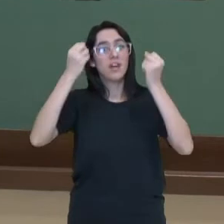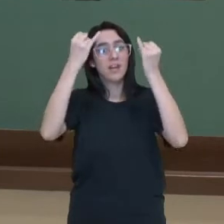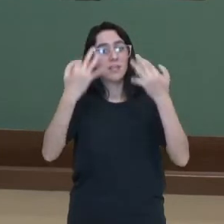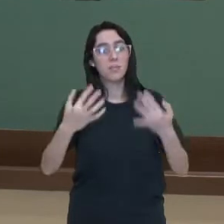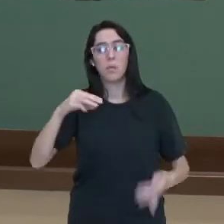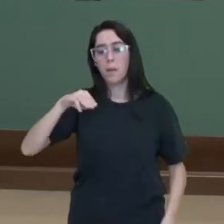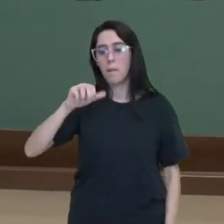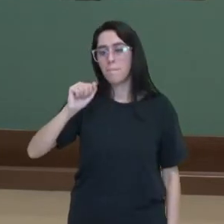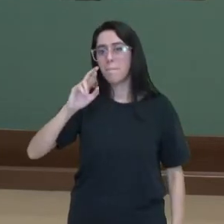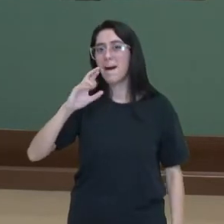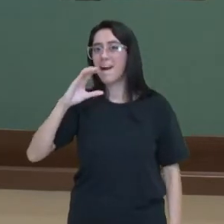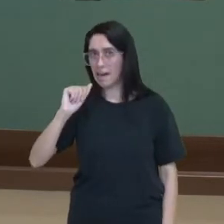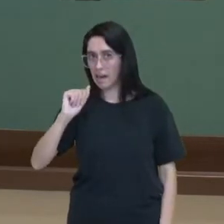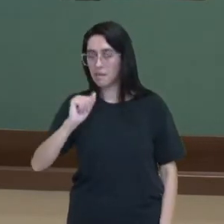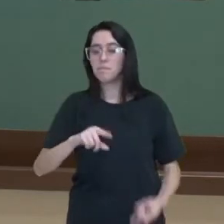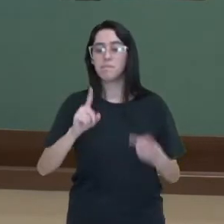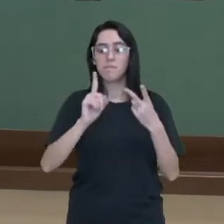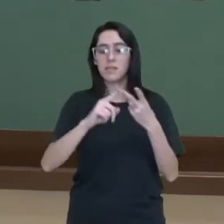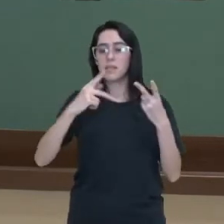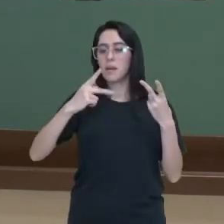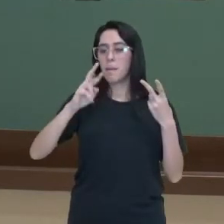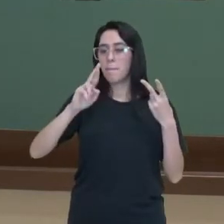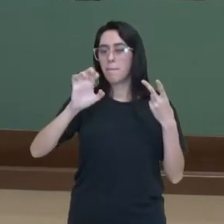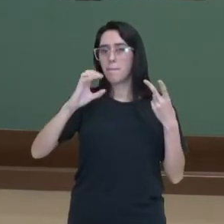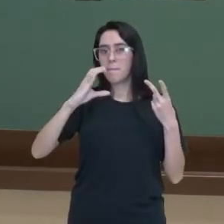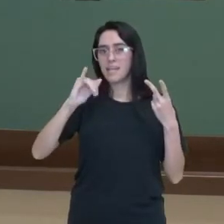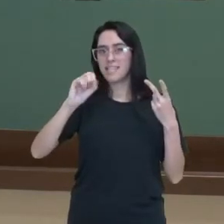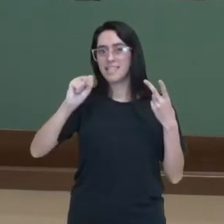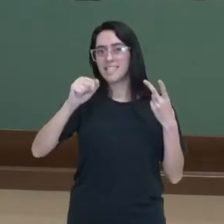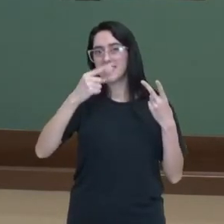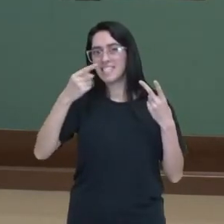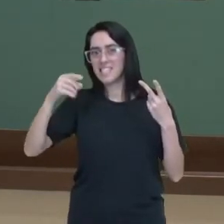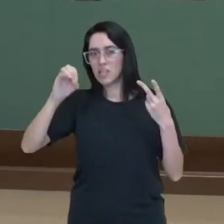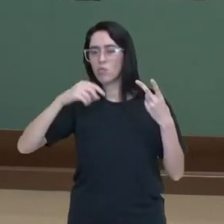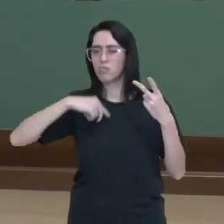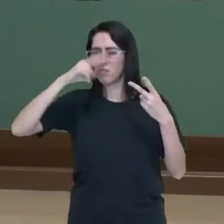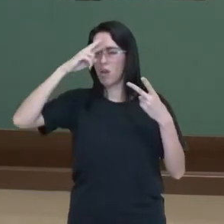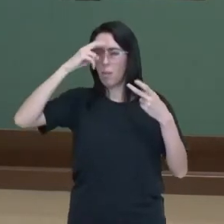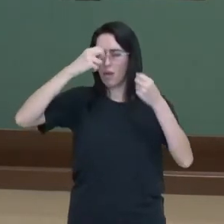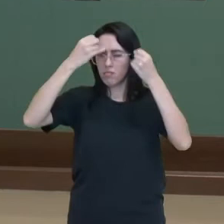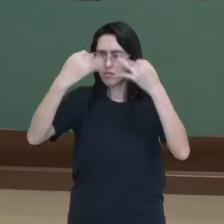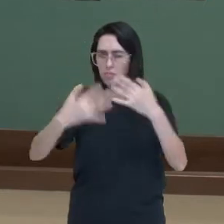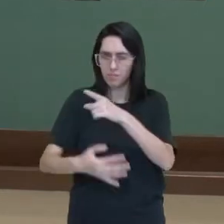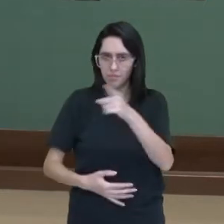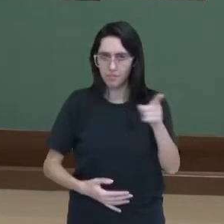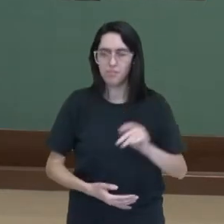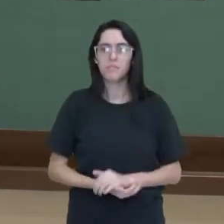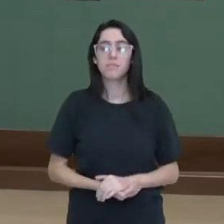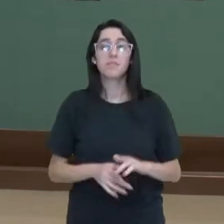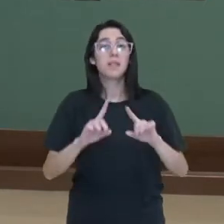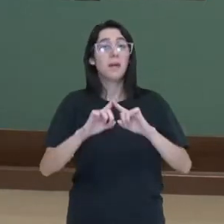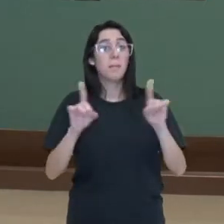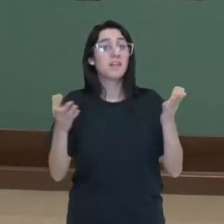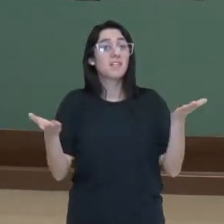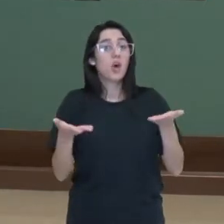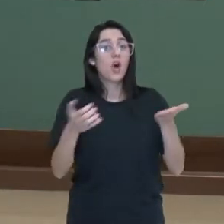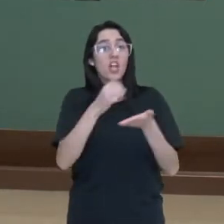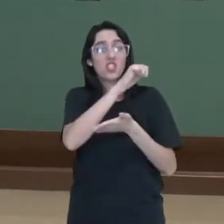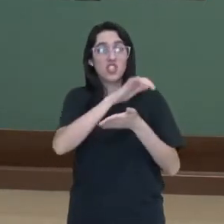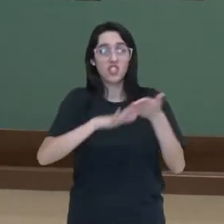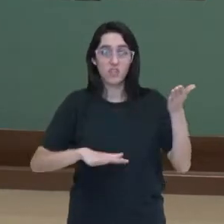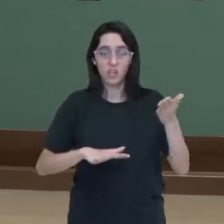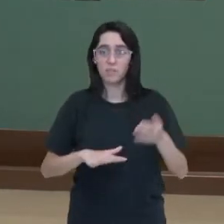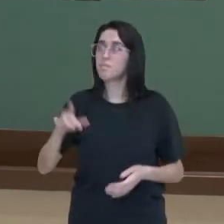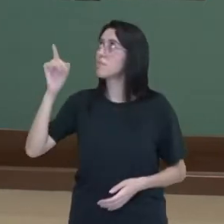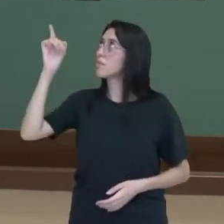de precisão. A gente vai lembrar um pouquinho de cada um deles, tá? Mas antes, eu tenho um exercício para vocês.